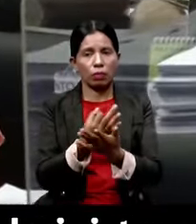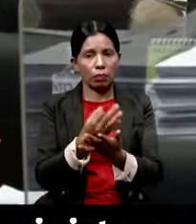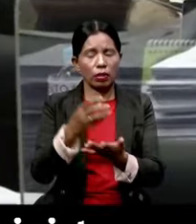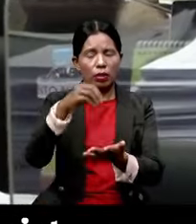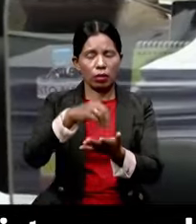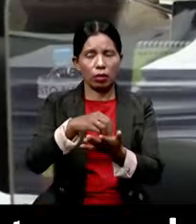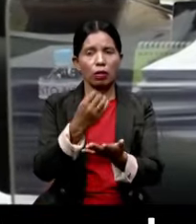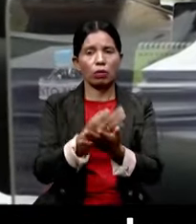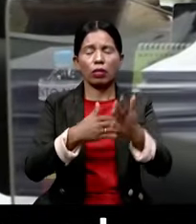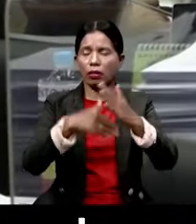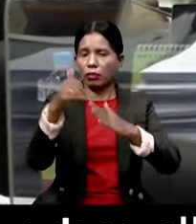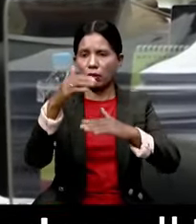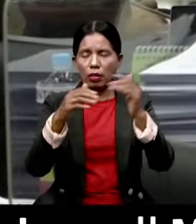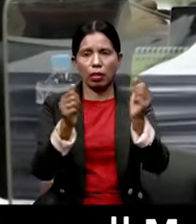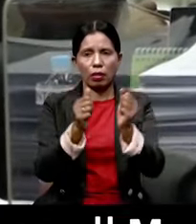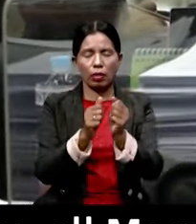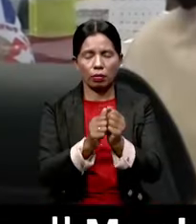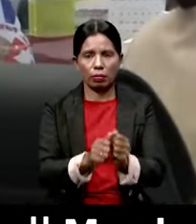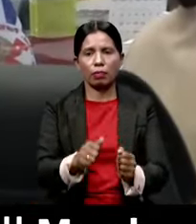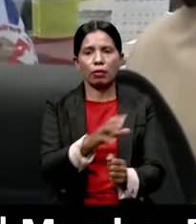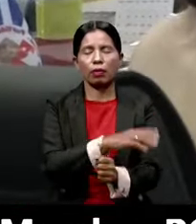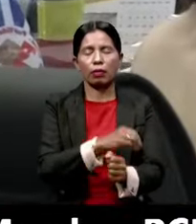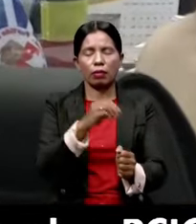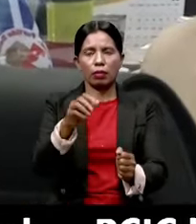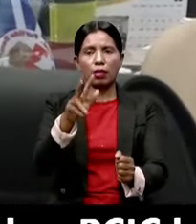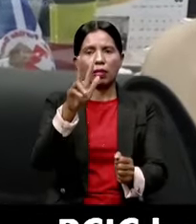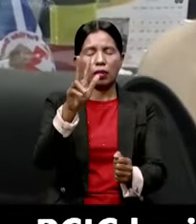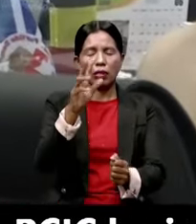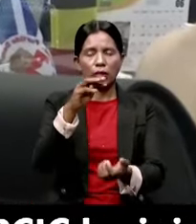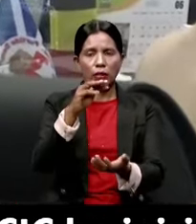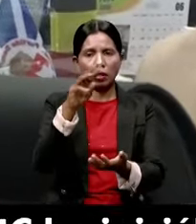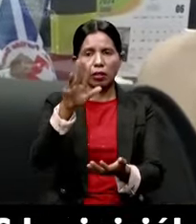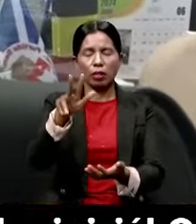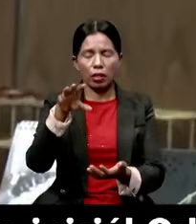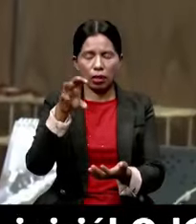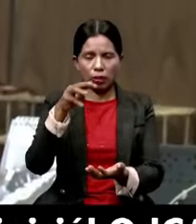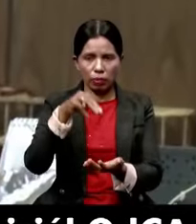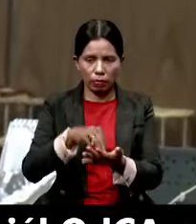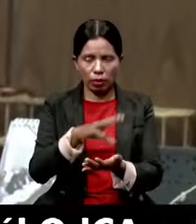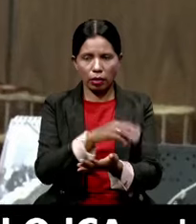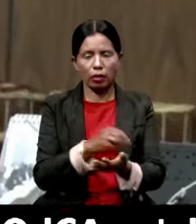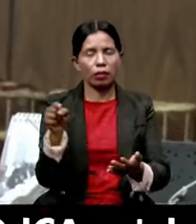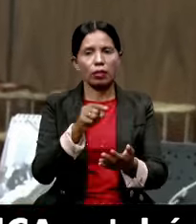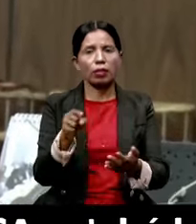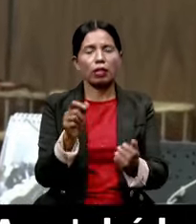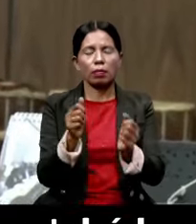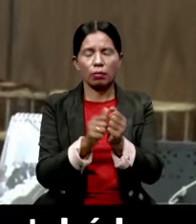fundo infraestrutura a muito dólar americano tocon atus tolo na execução, atinge 1%